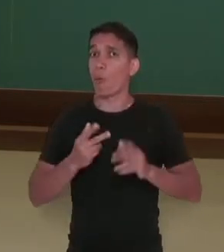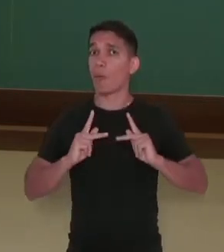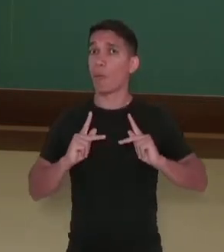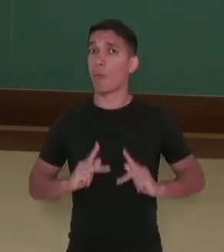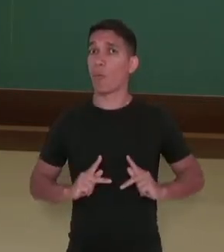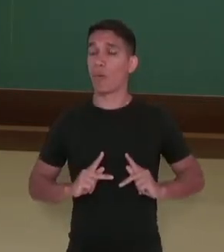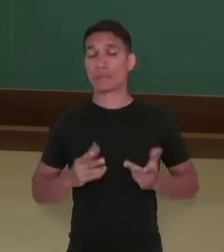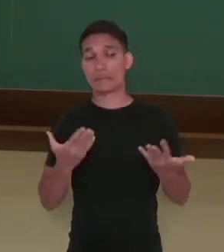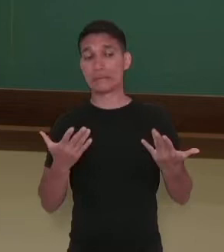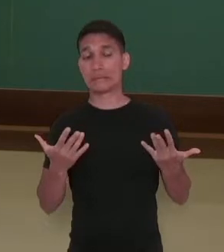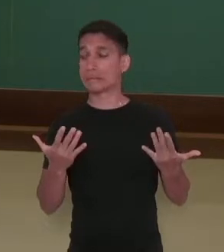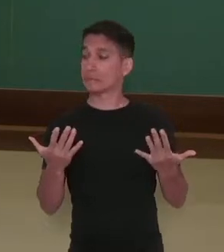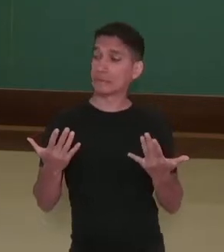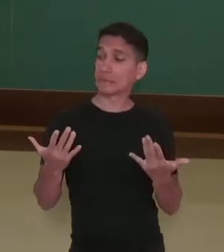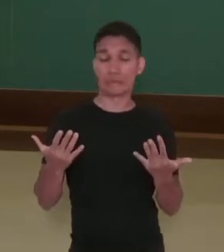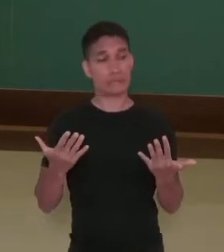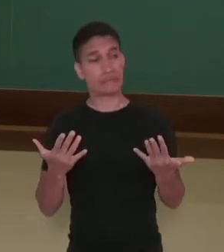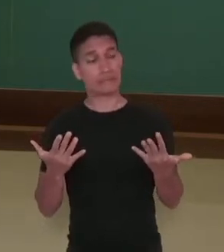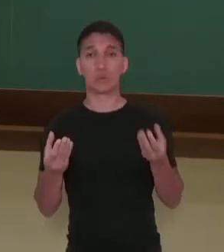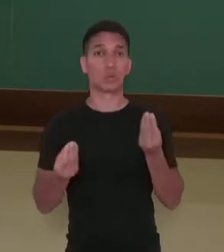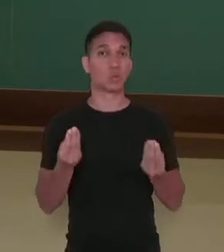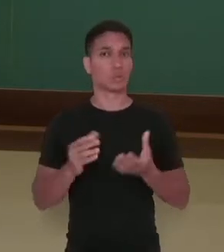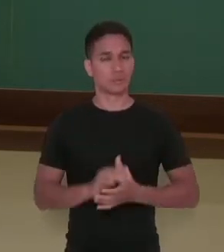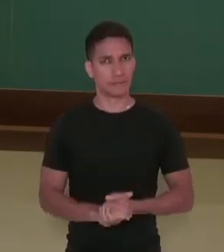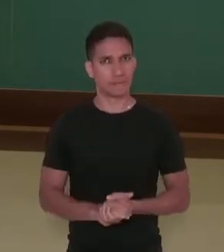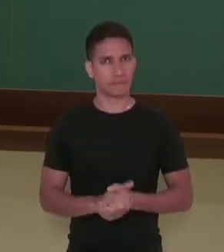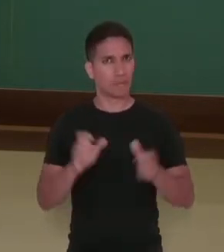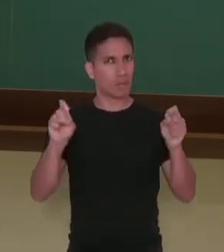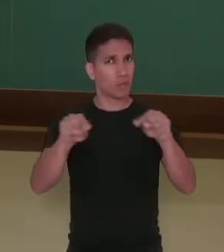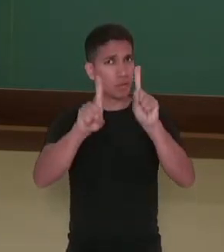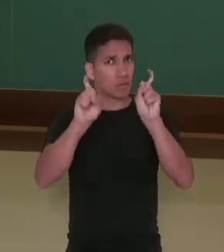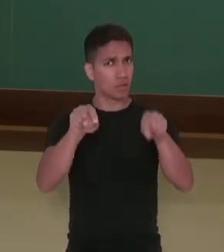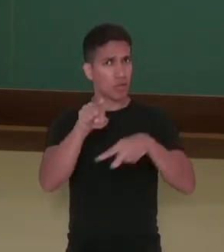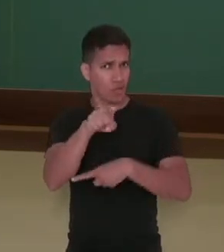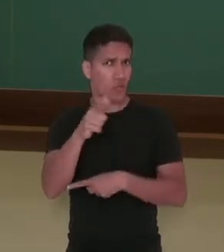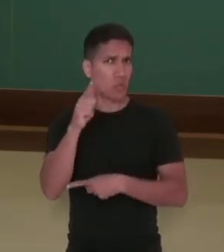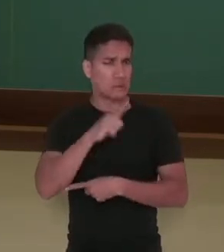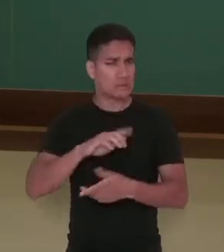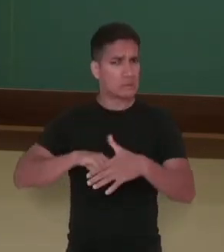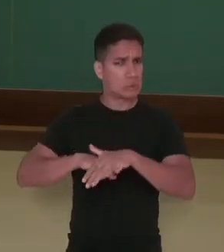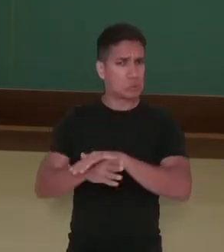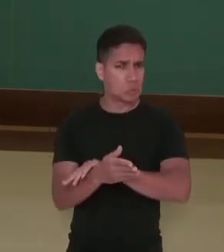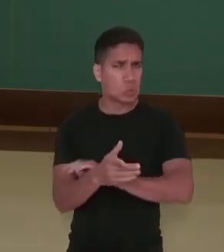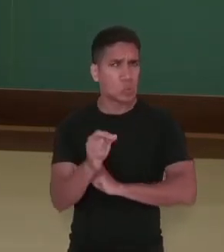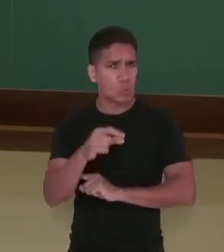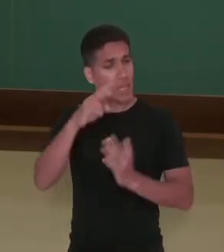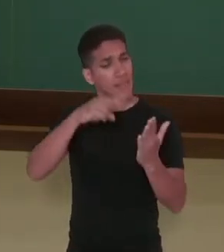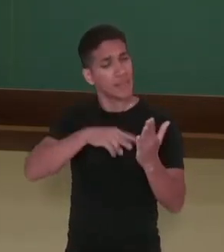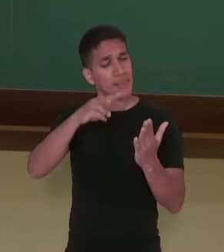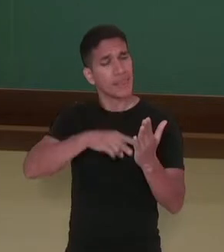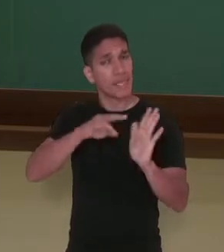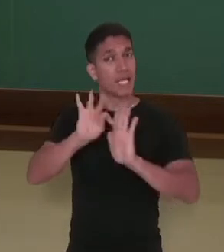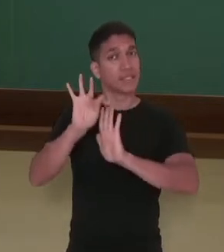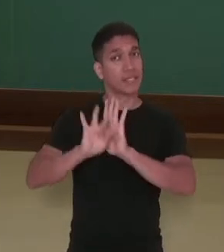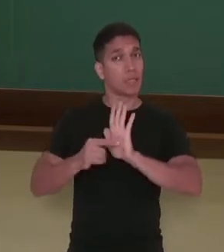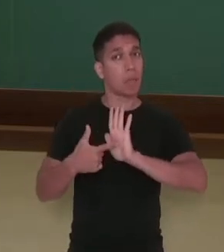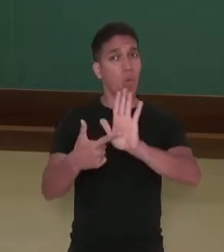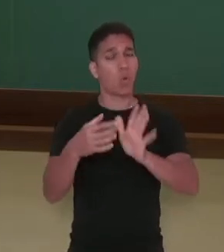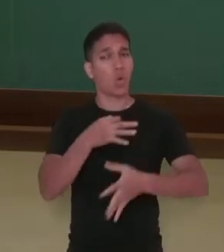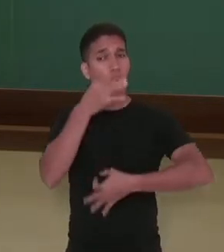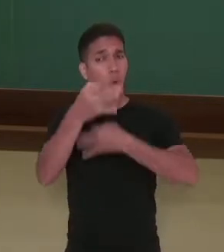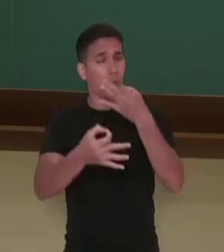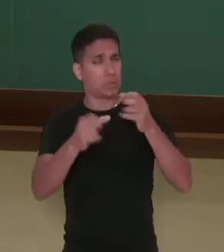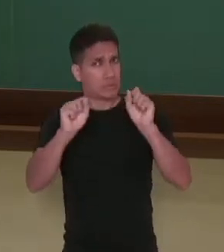posicionar-se diante de uma questão polêmica? Será que você costuma ler textos que expressam